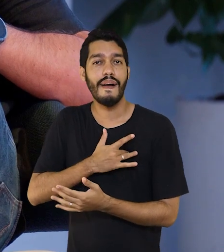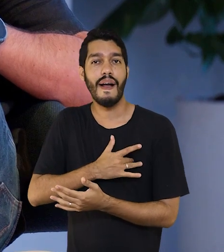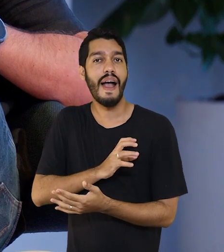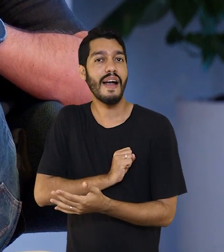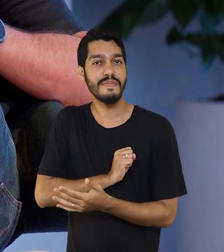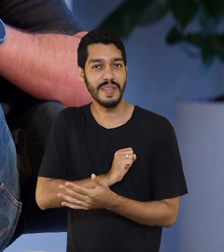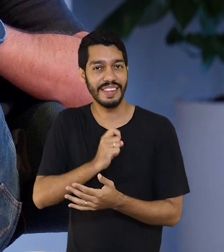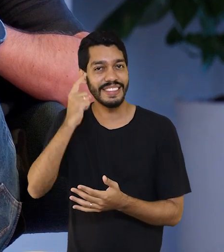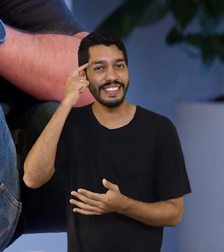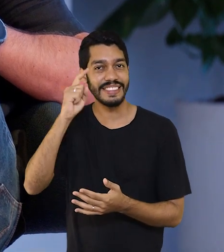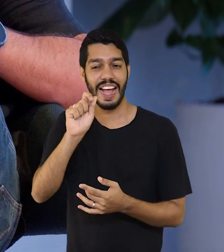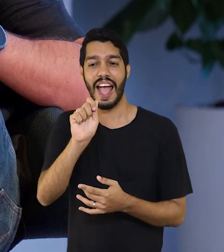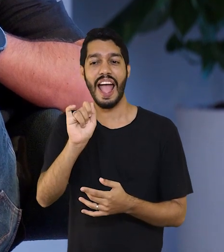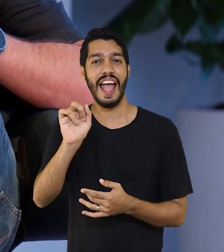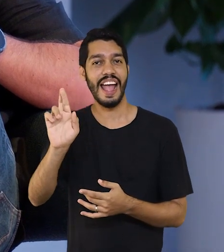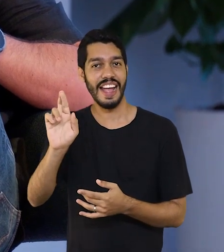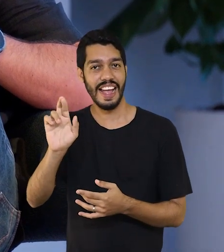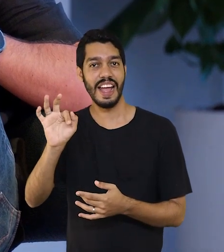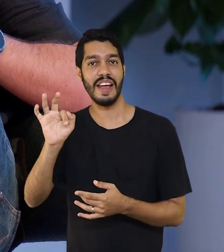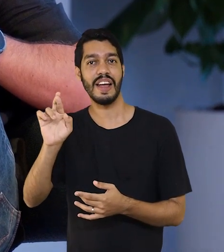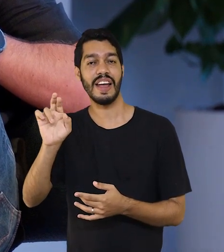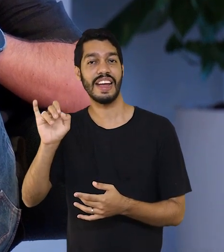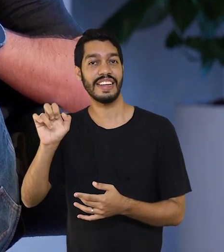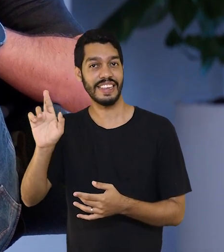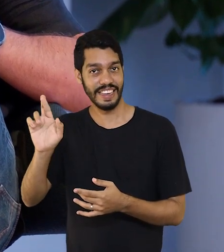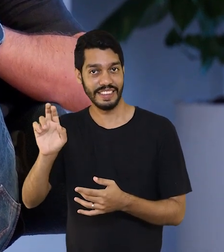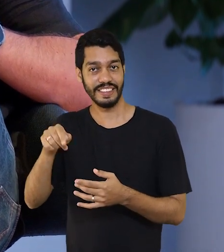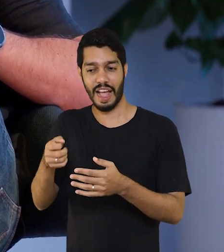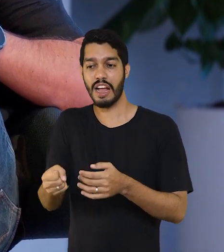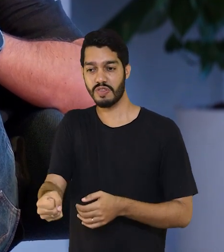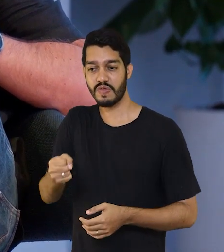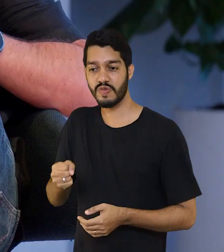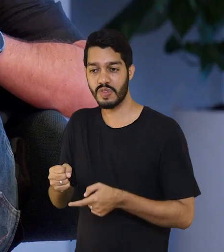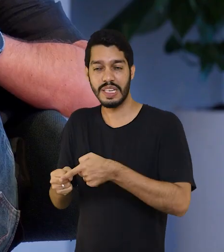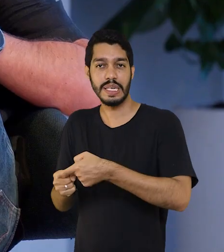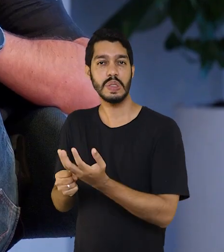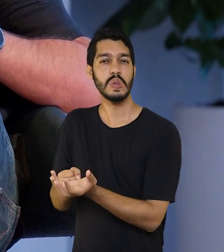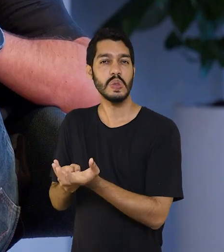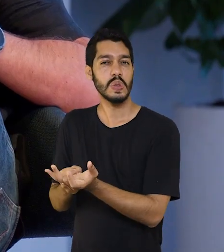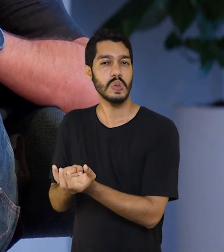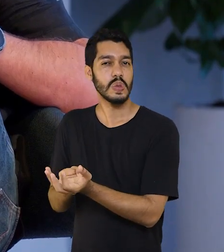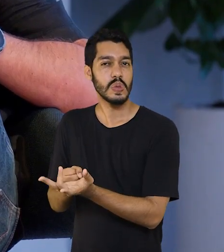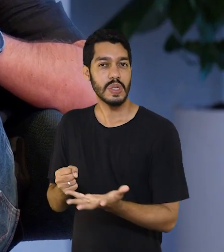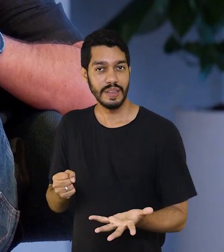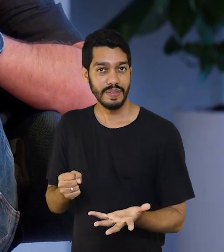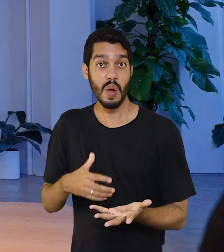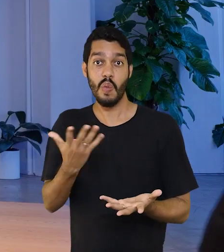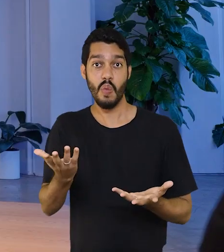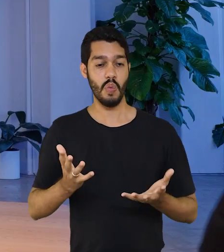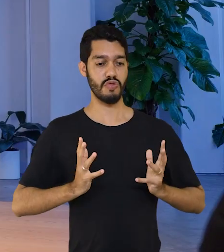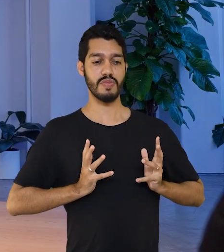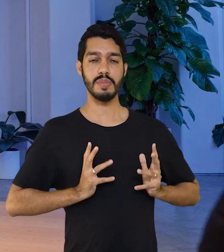fryer, porque é difícil limpar air fryer, depois você faz aqueles experimentos lá. Tem os viciados em limpar carros, que é o mundo inteiro,